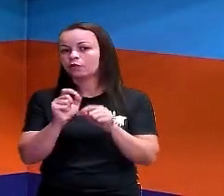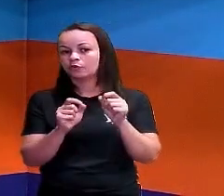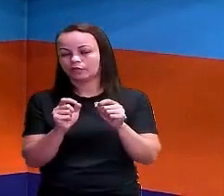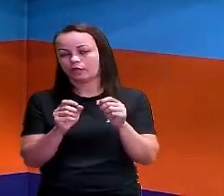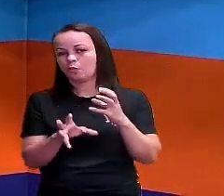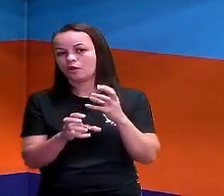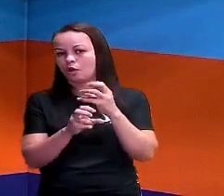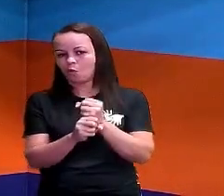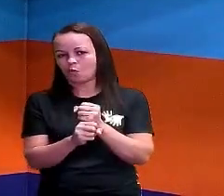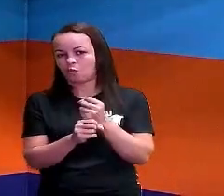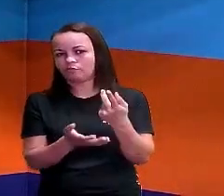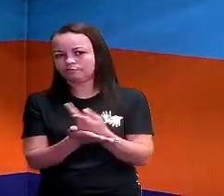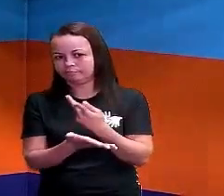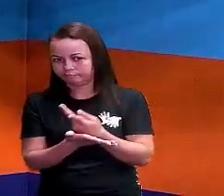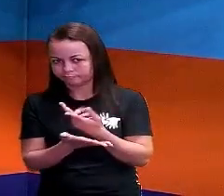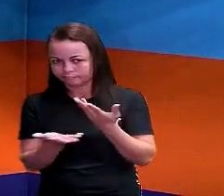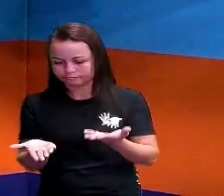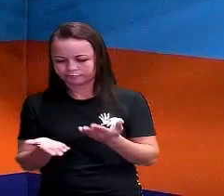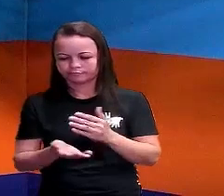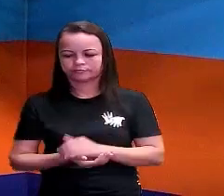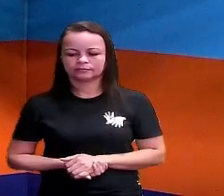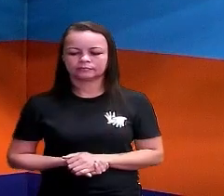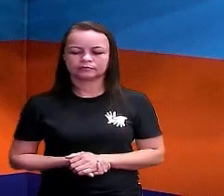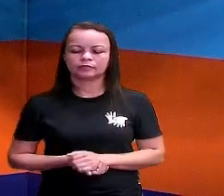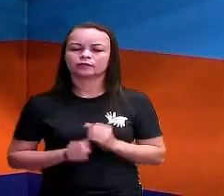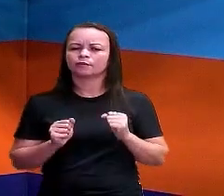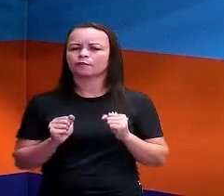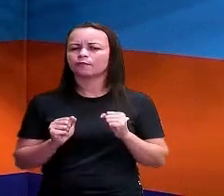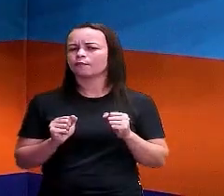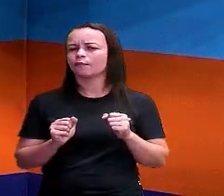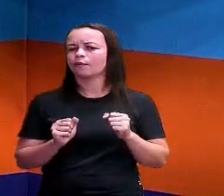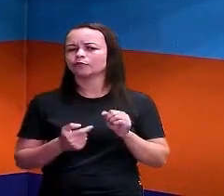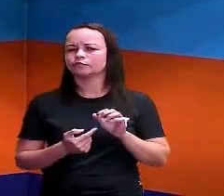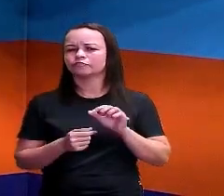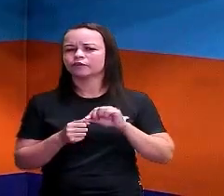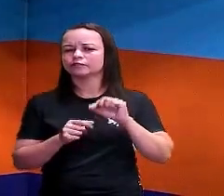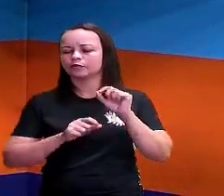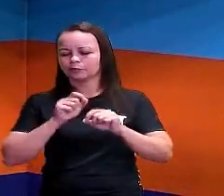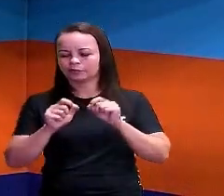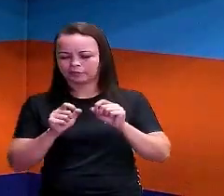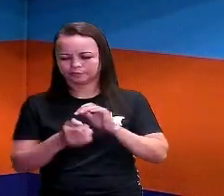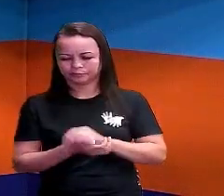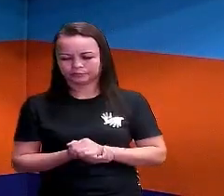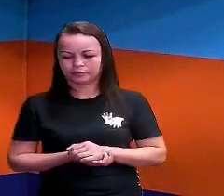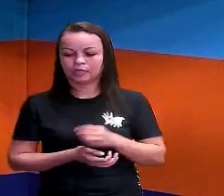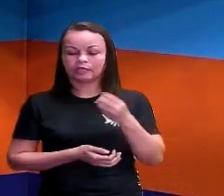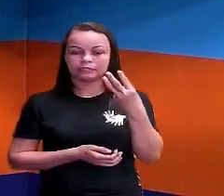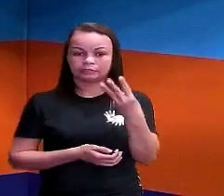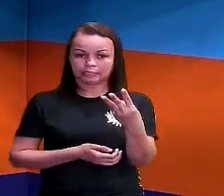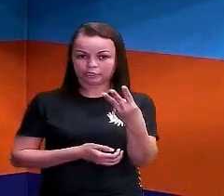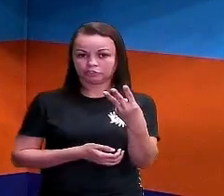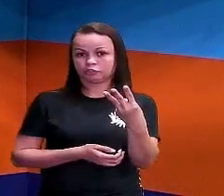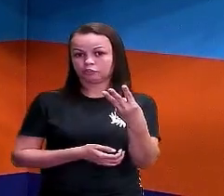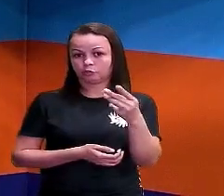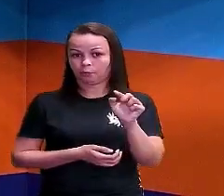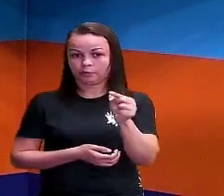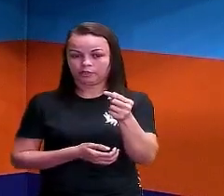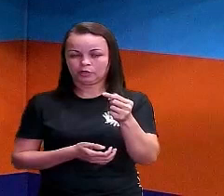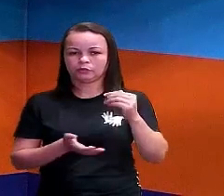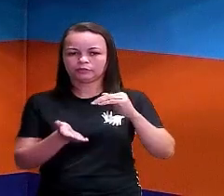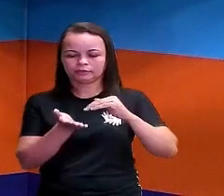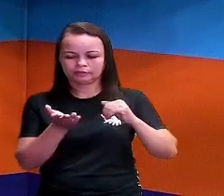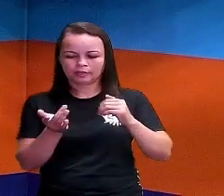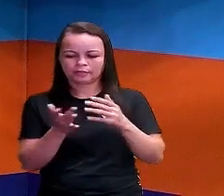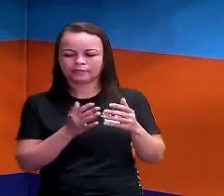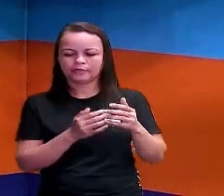um cálculo errado, tá? Então, o que a gente pode fazer aqui, ó? 3.000 eu já sei que já sai, né?